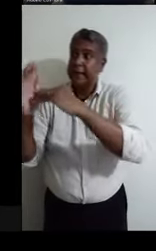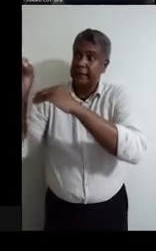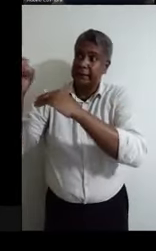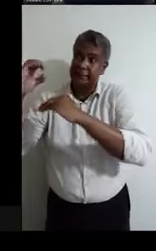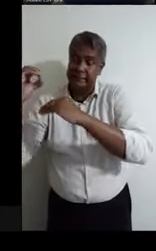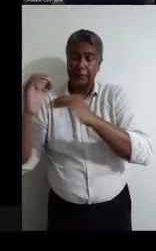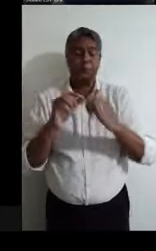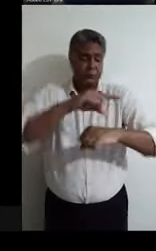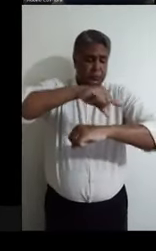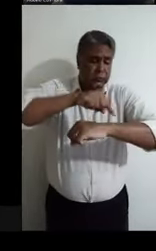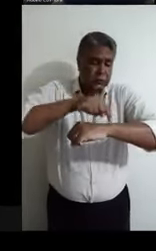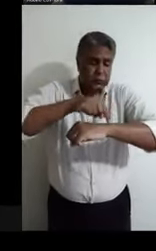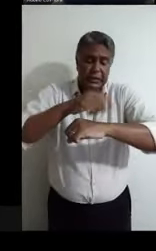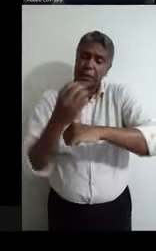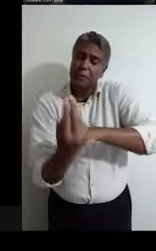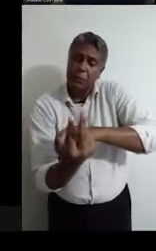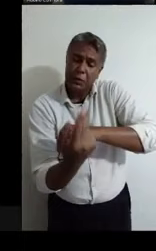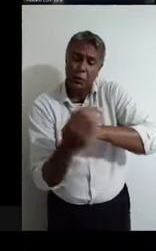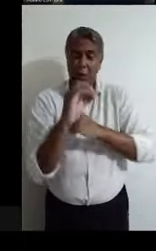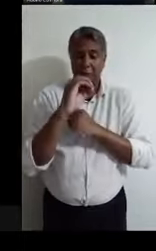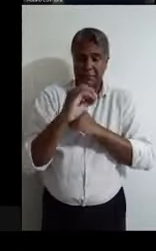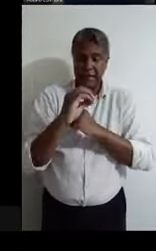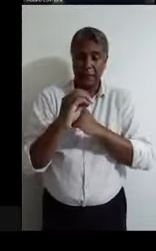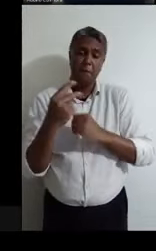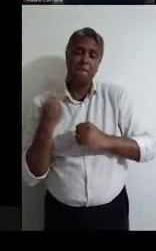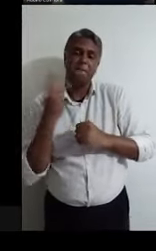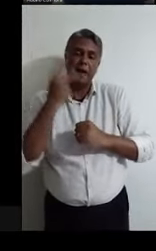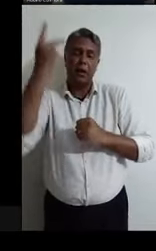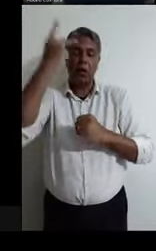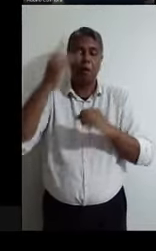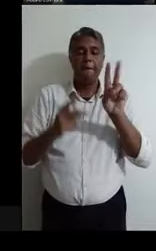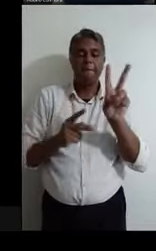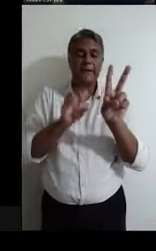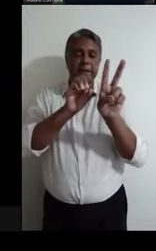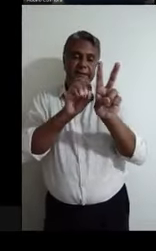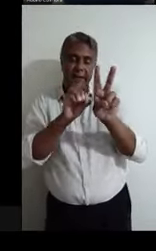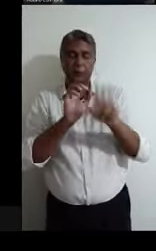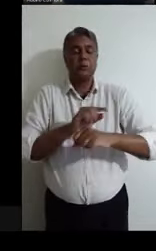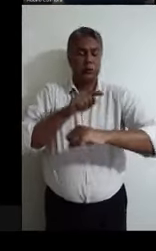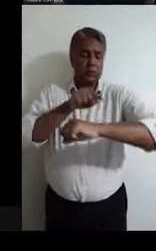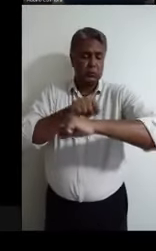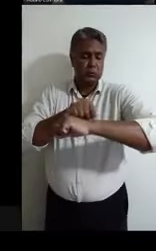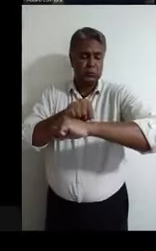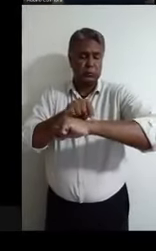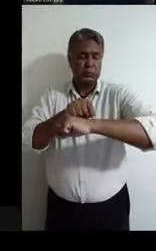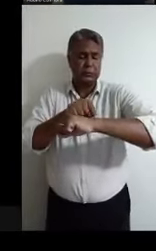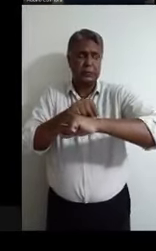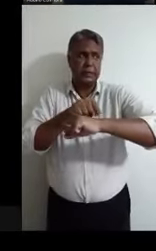No tempo igual a zero, a velocidade vale V0. No instante t, a velocidade é